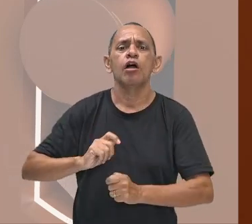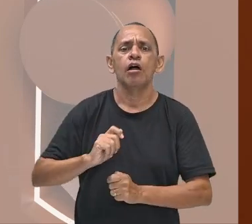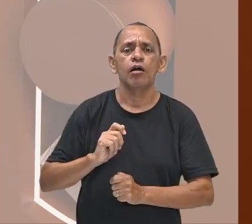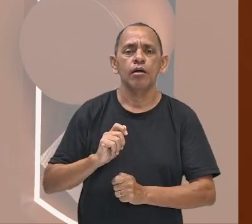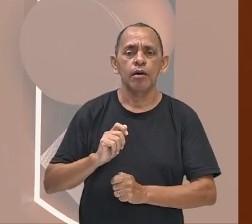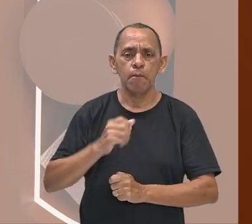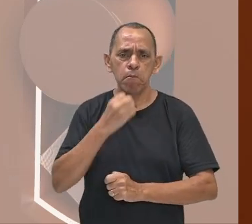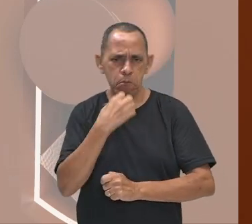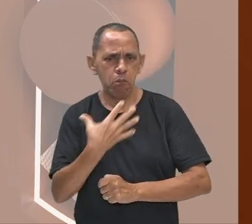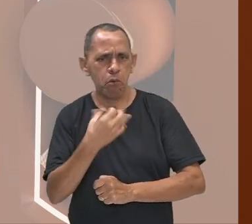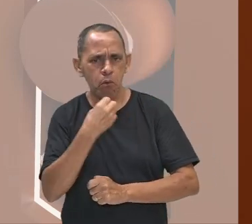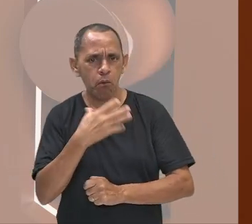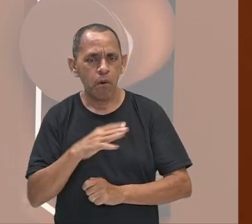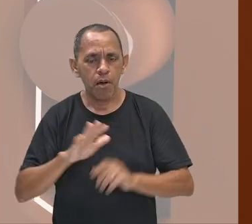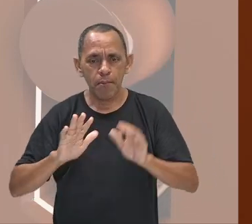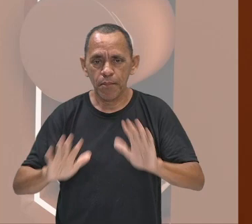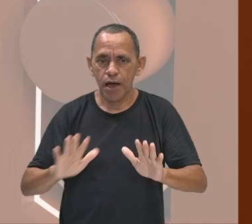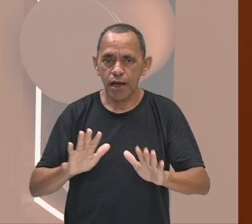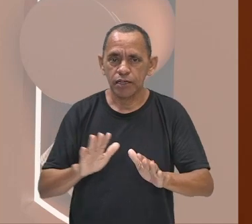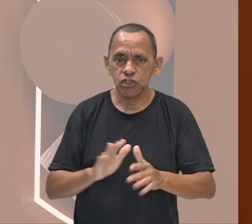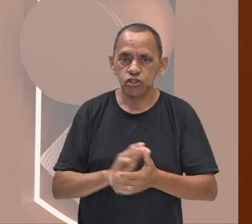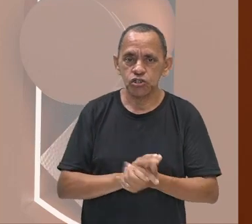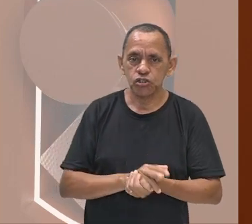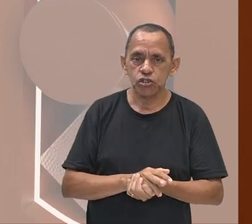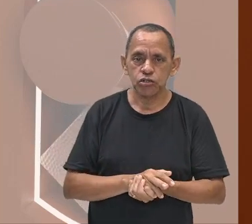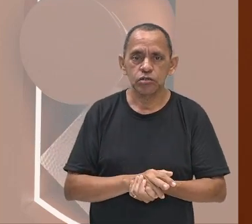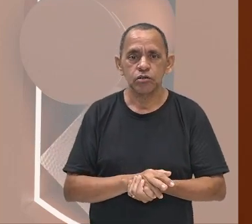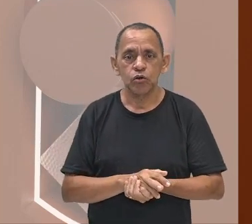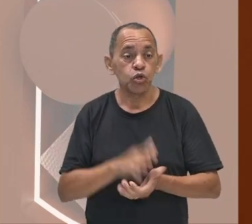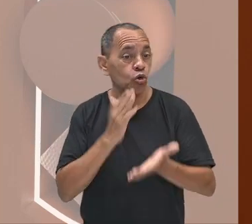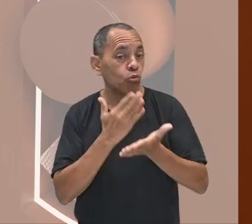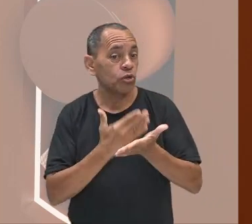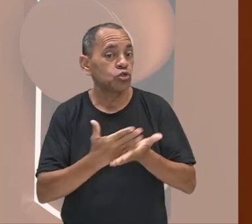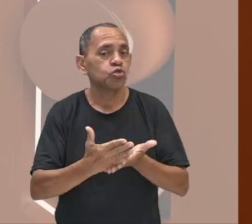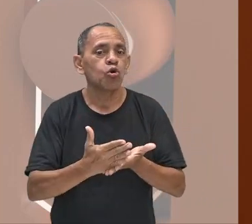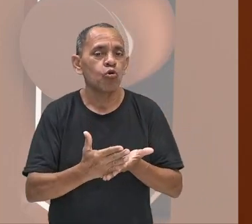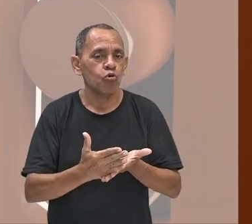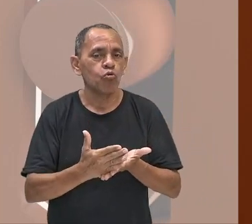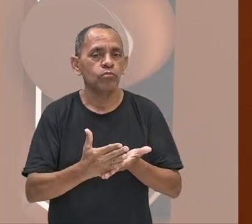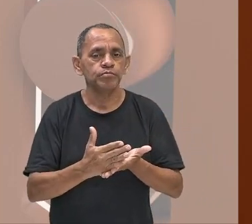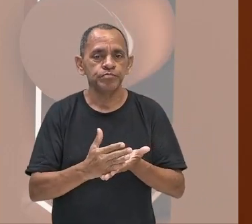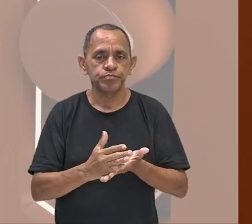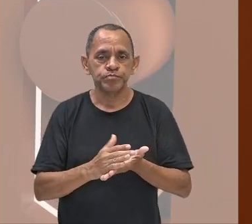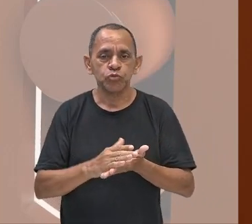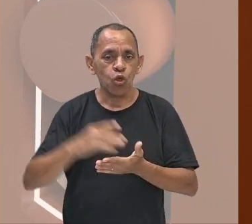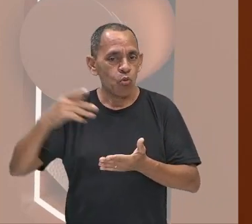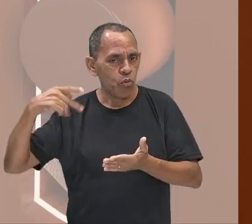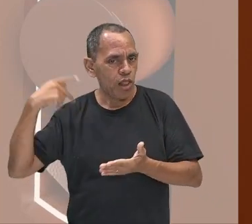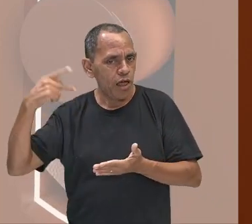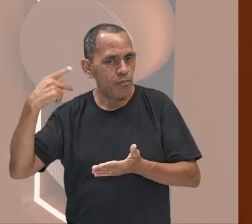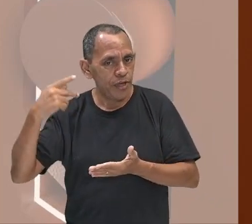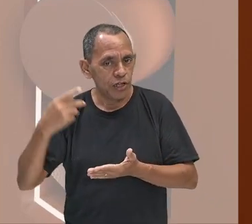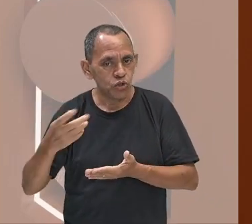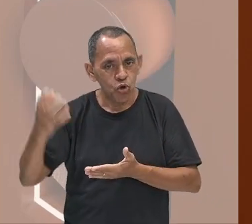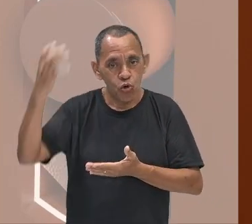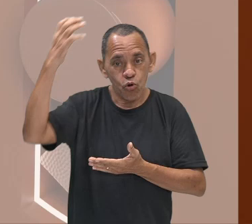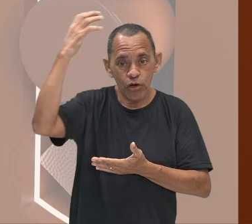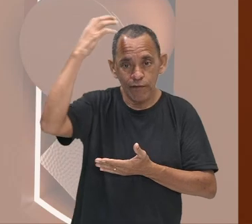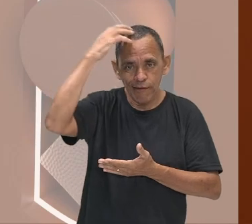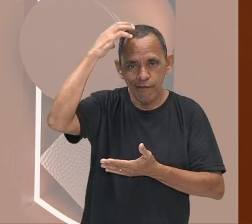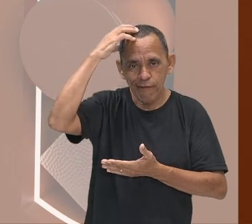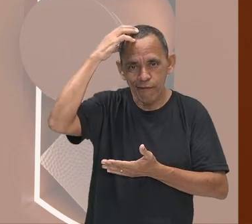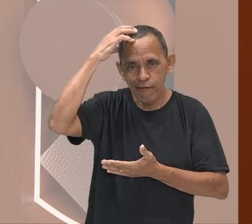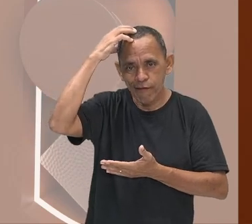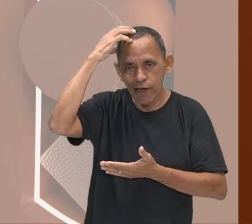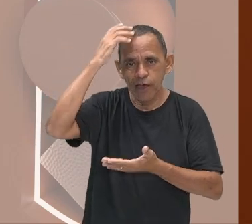guerra eclode, o rei, então, sai derrotado e é obrigado, então, a ceder às vontades do parlamento